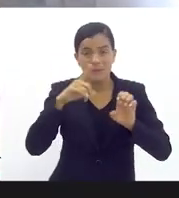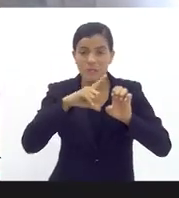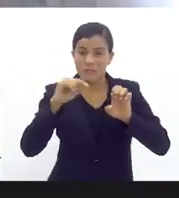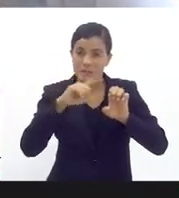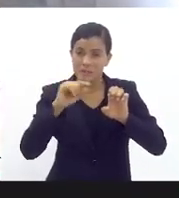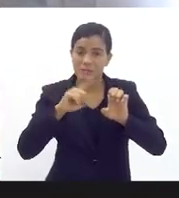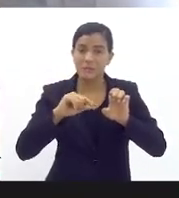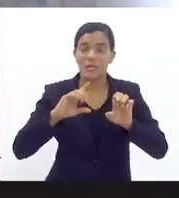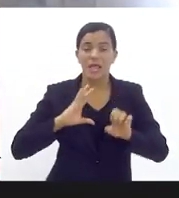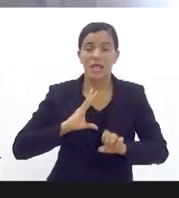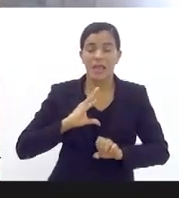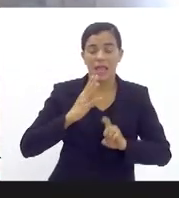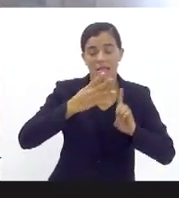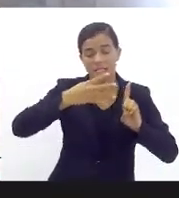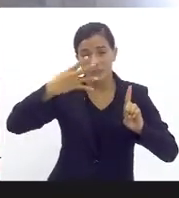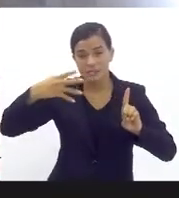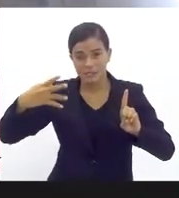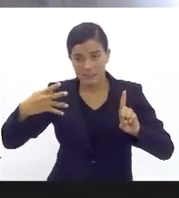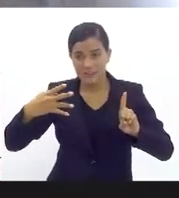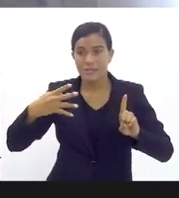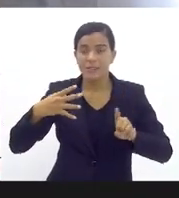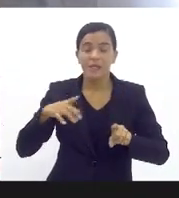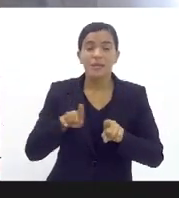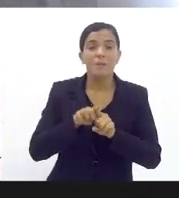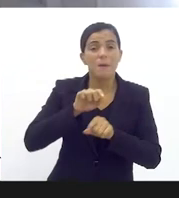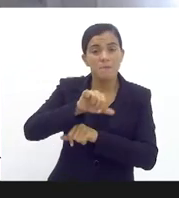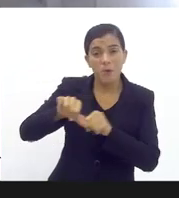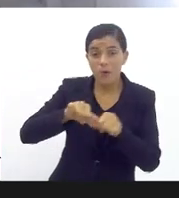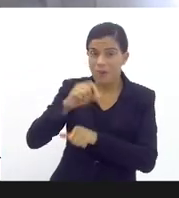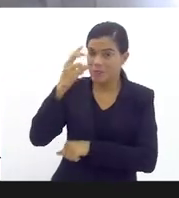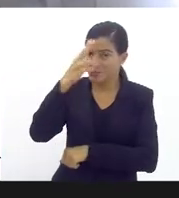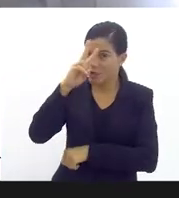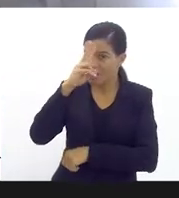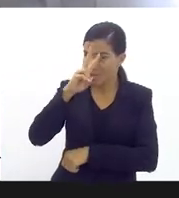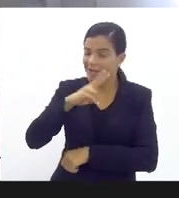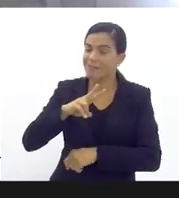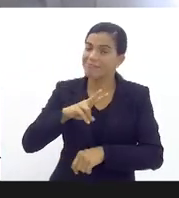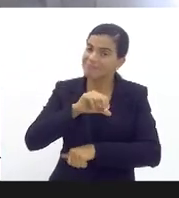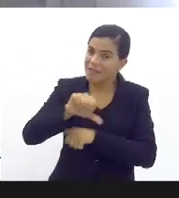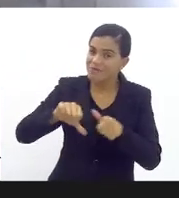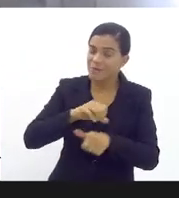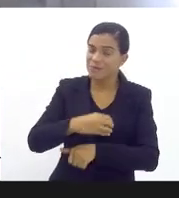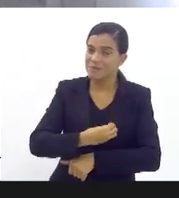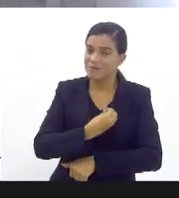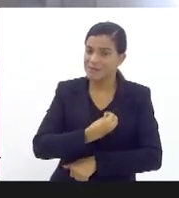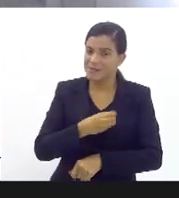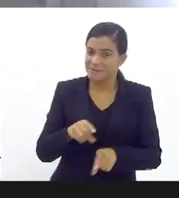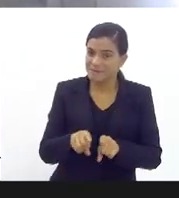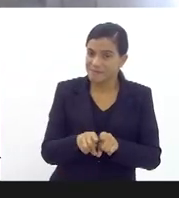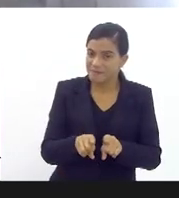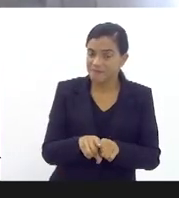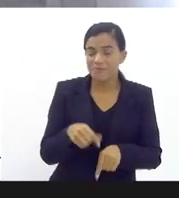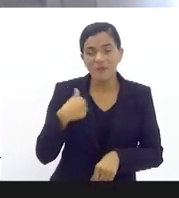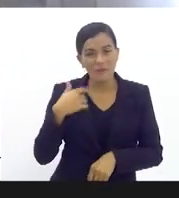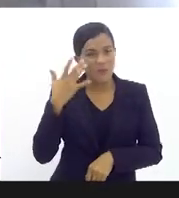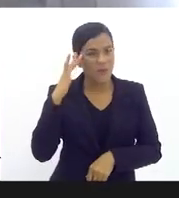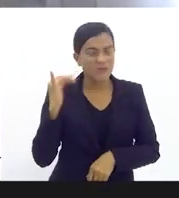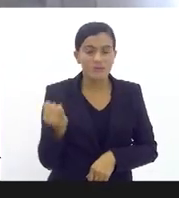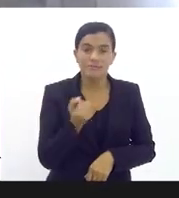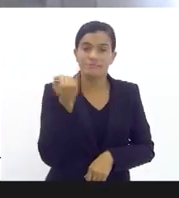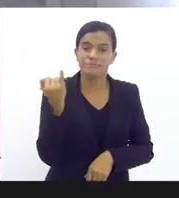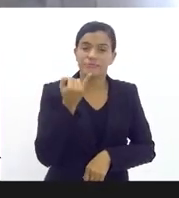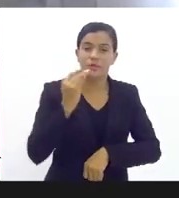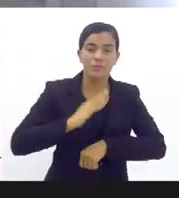LGBT e mais, que mudam histórias, né, que transformam vidas. Então, acho extremamente importante